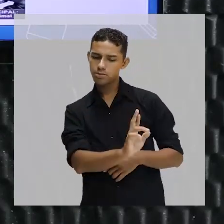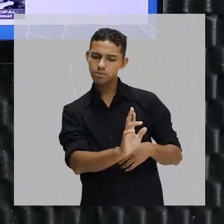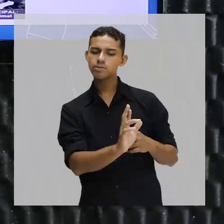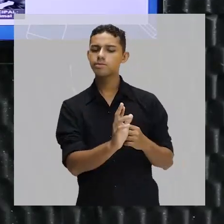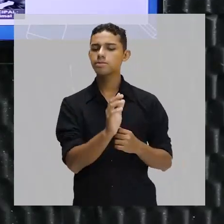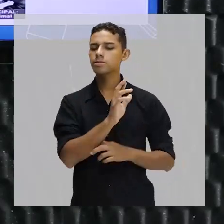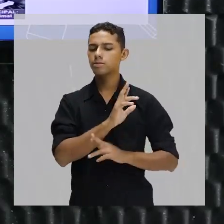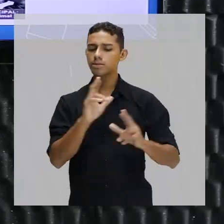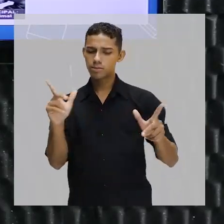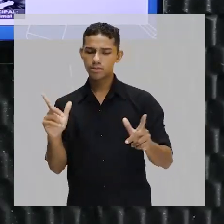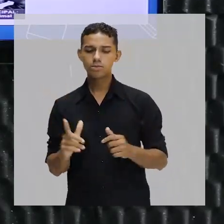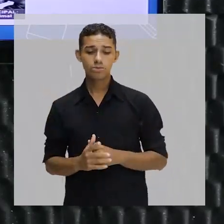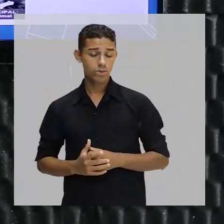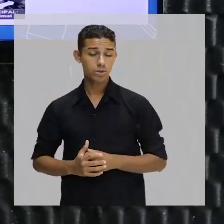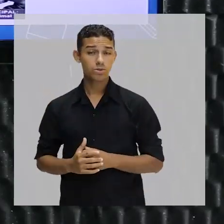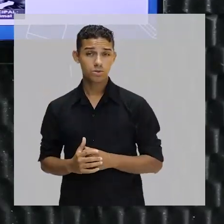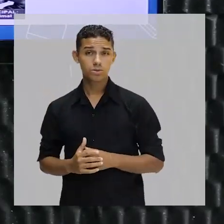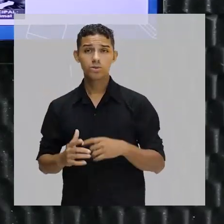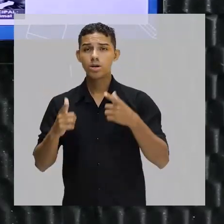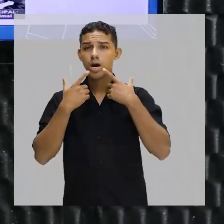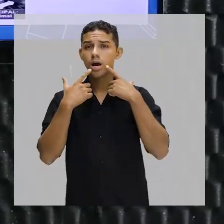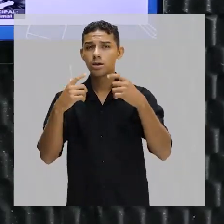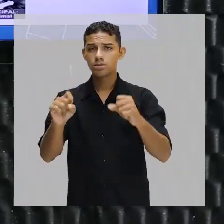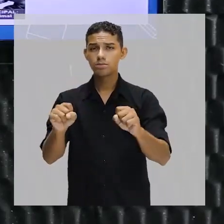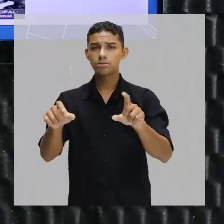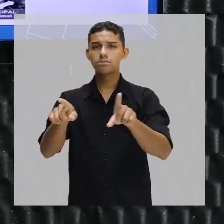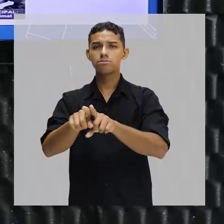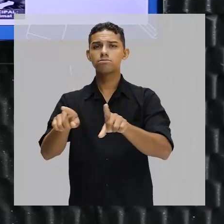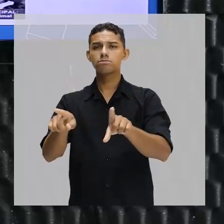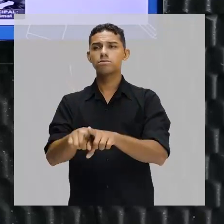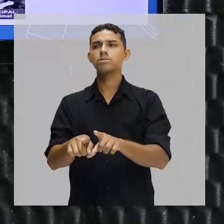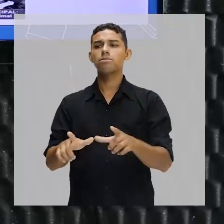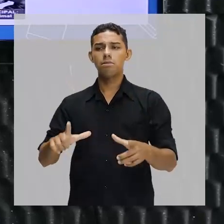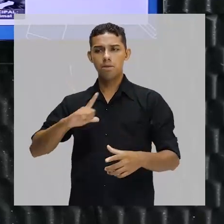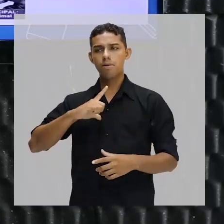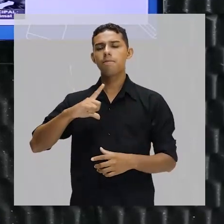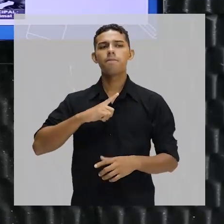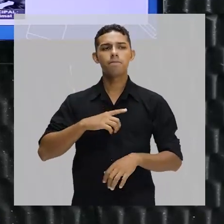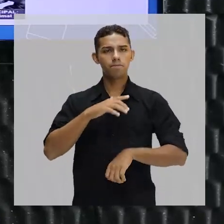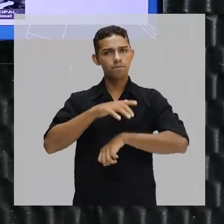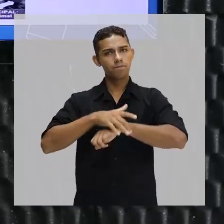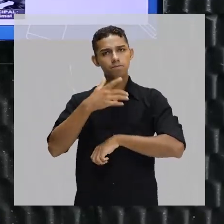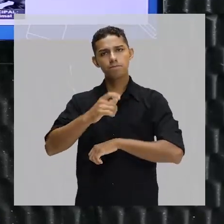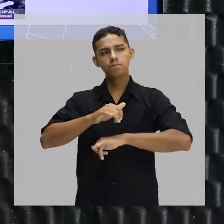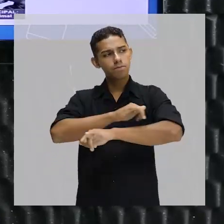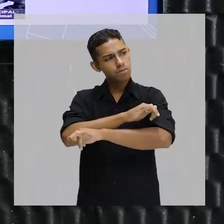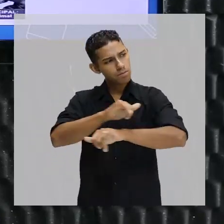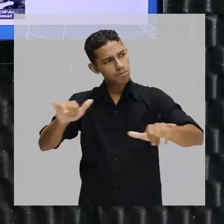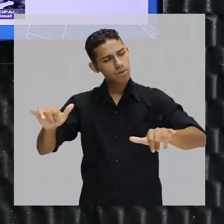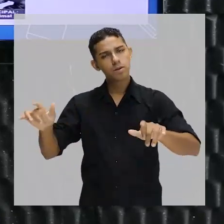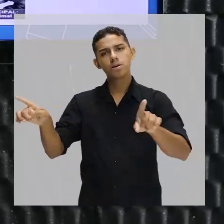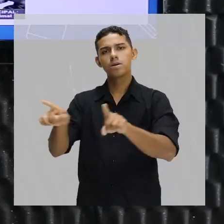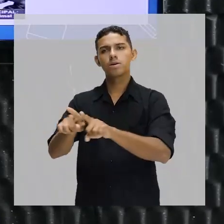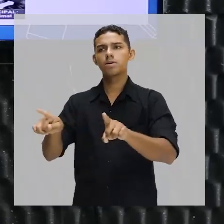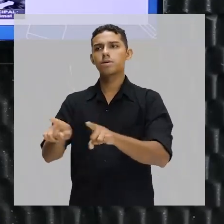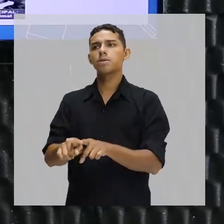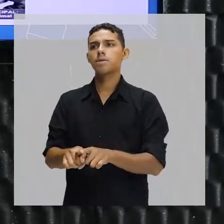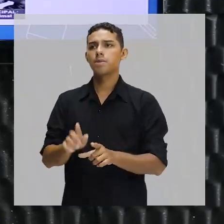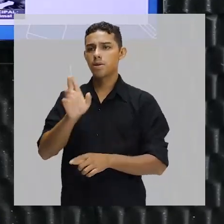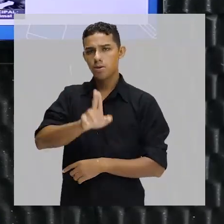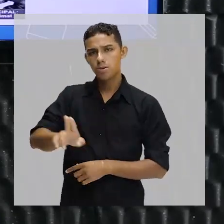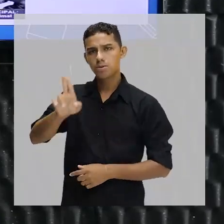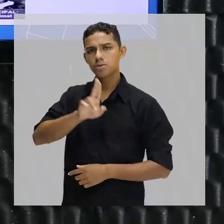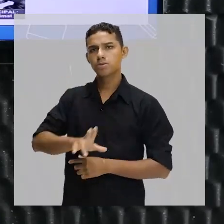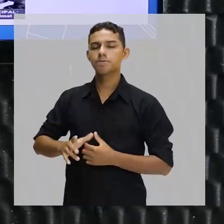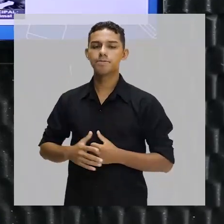utilizando essa mesma linguagem, ele faz o quê? Ele faz uma propaganda, né? Um anúncio publicitário fazendo